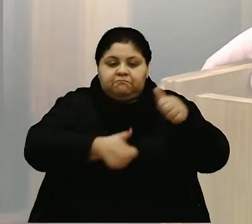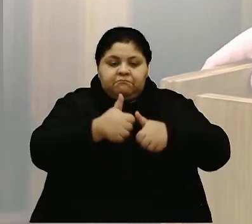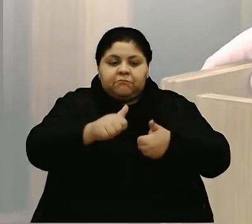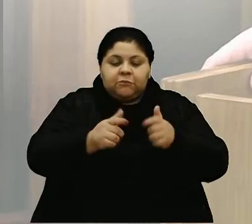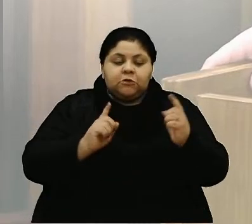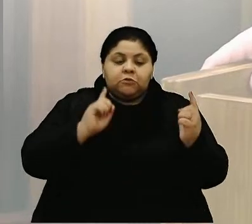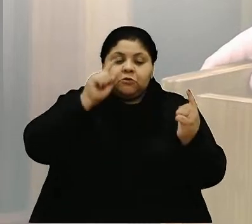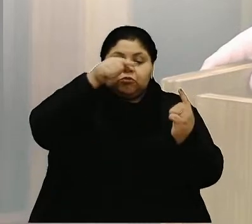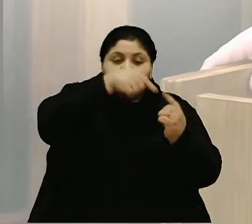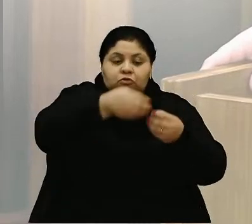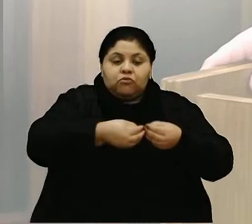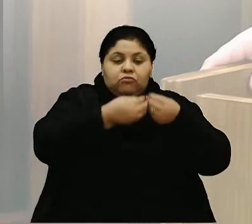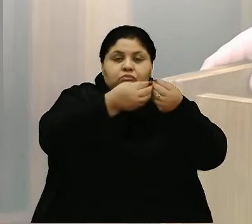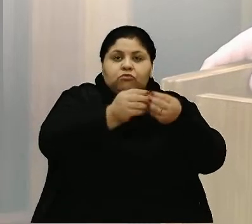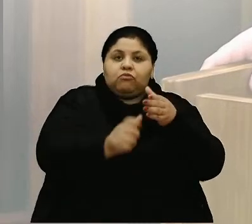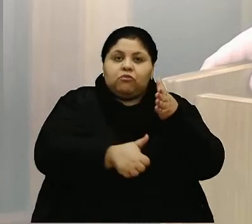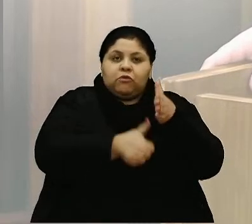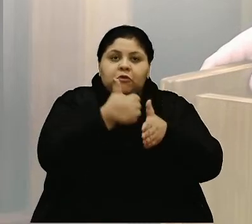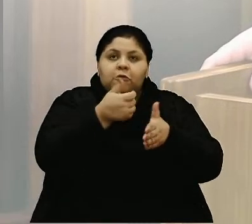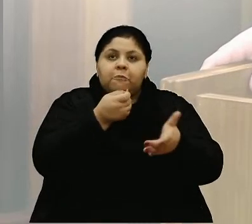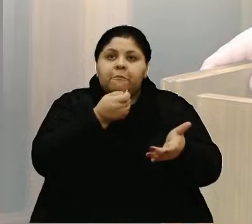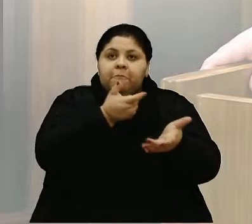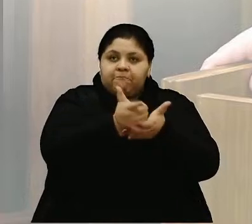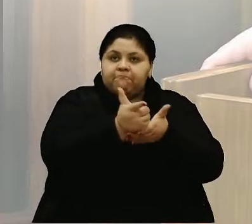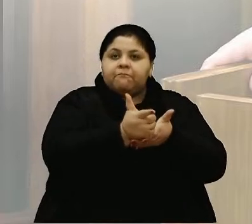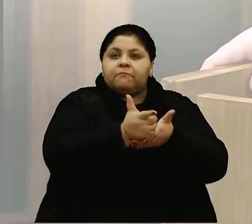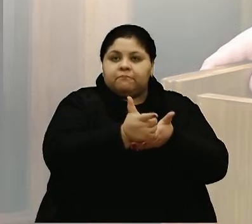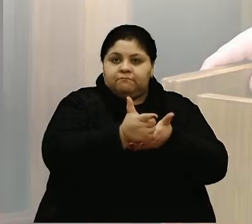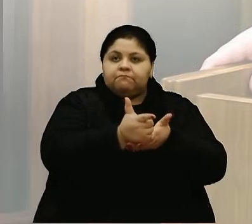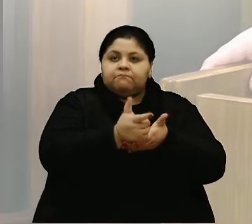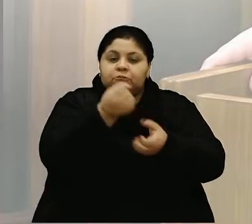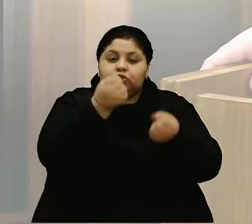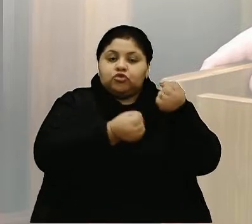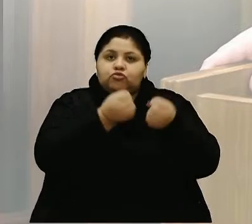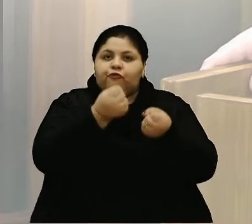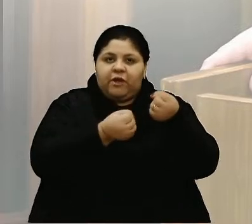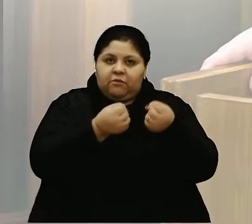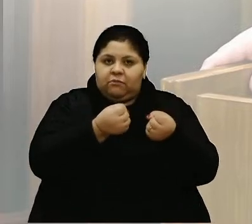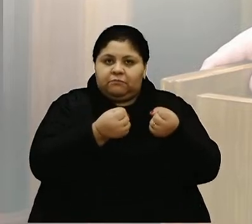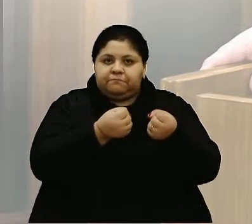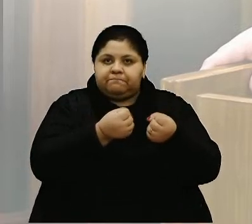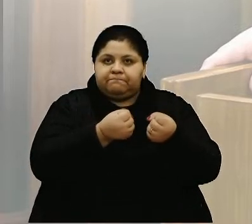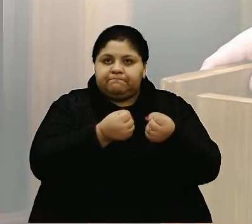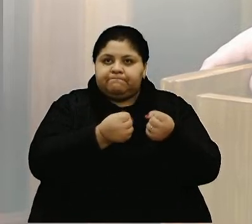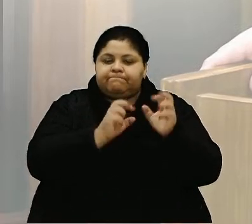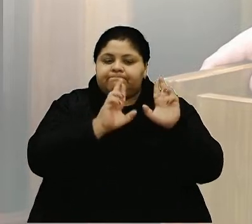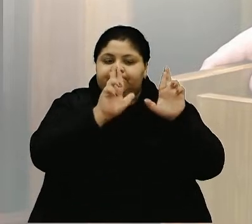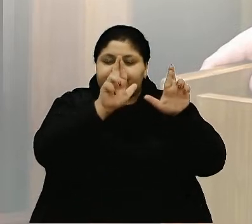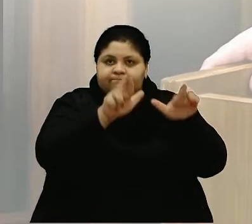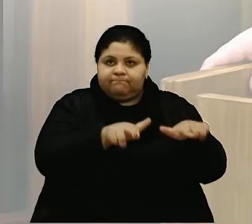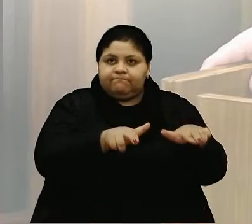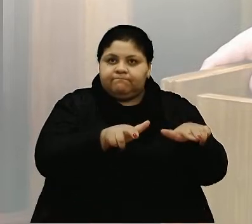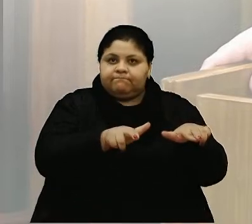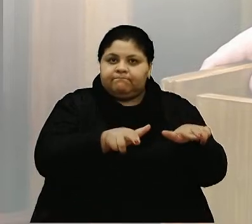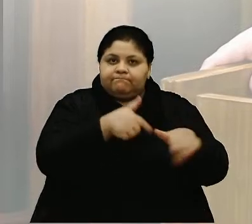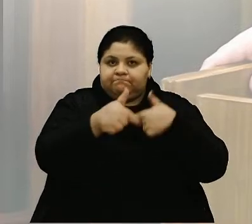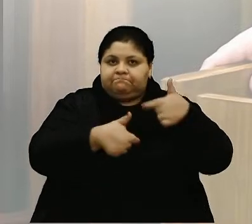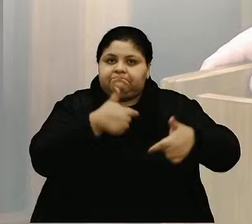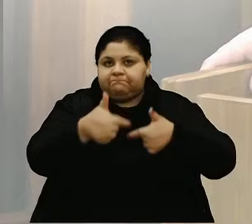de oferecer a melhor experiência de compra e propriedade de um veículo automotor nas regiões em que